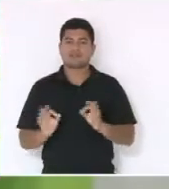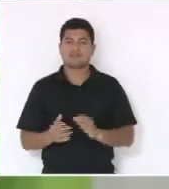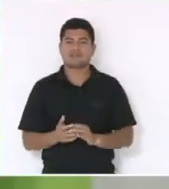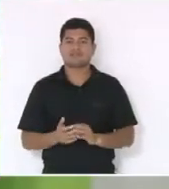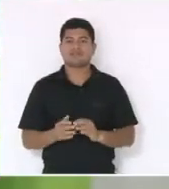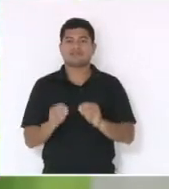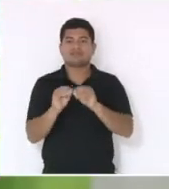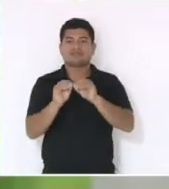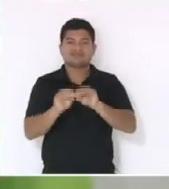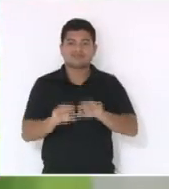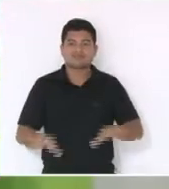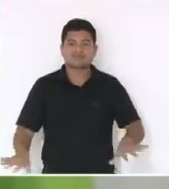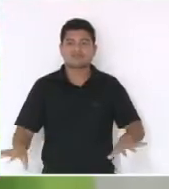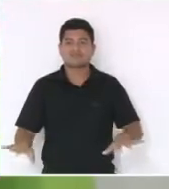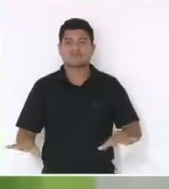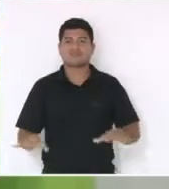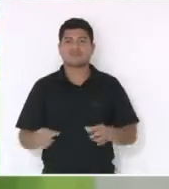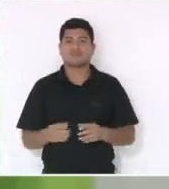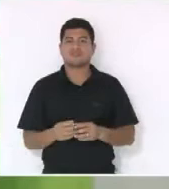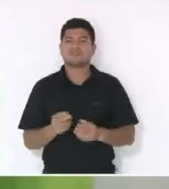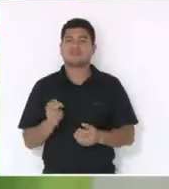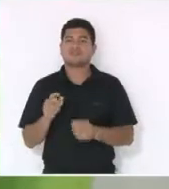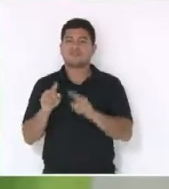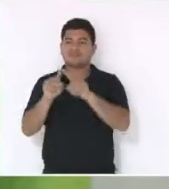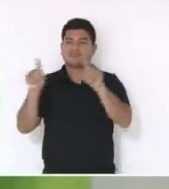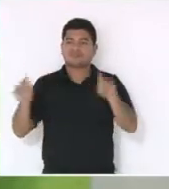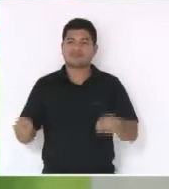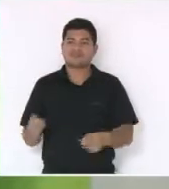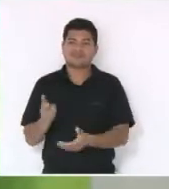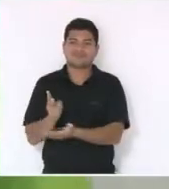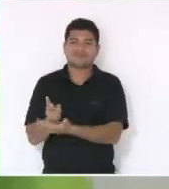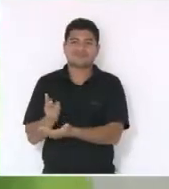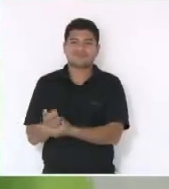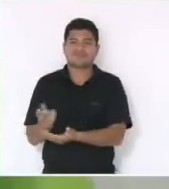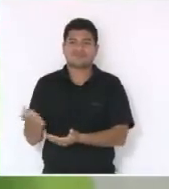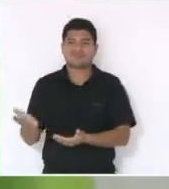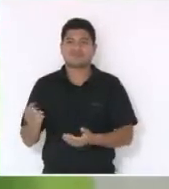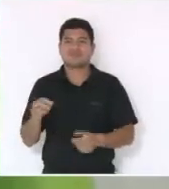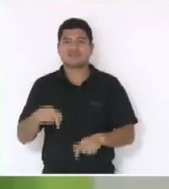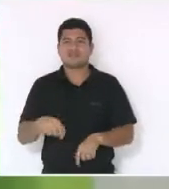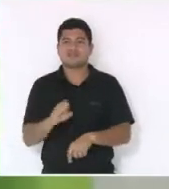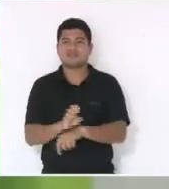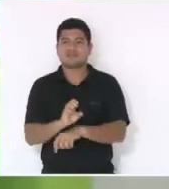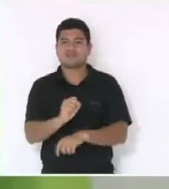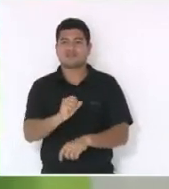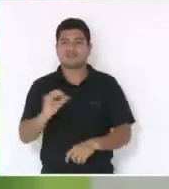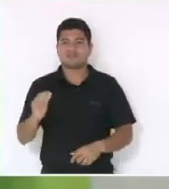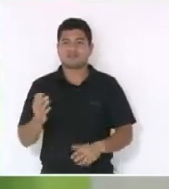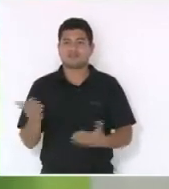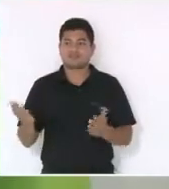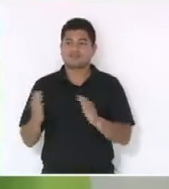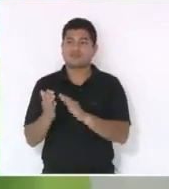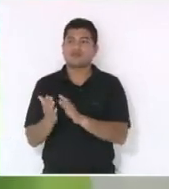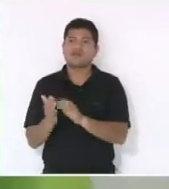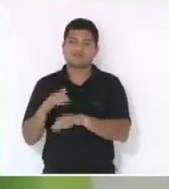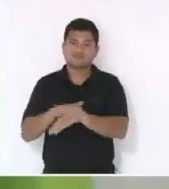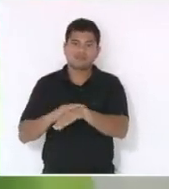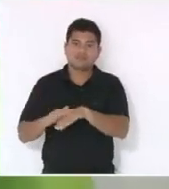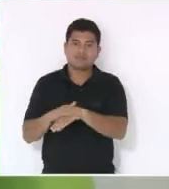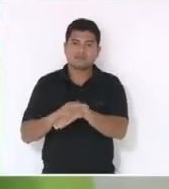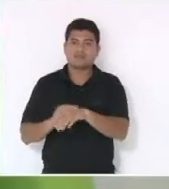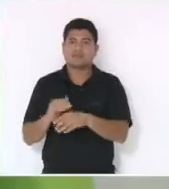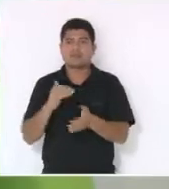prejudica muito o efetivo do Estado. Então, essa conversa com o secretário sobre concurso,